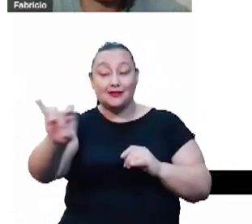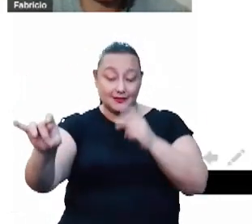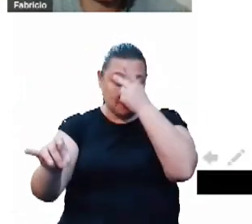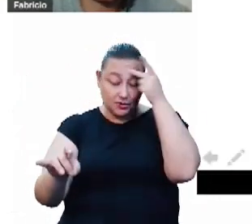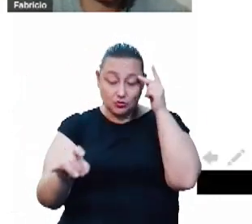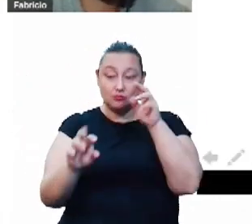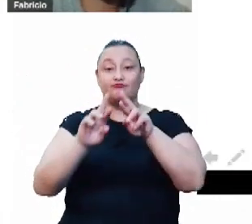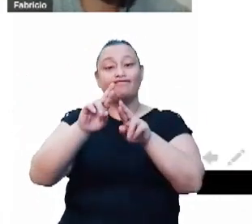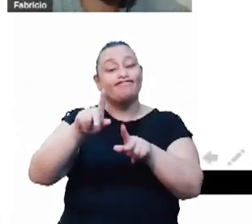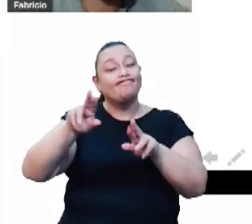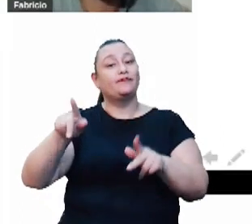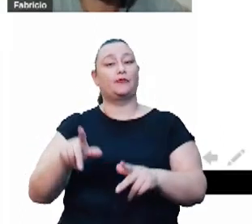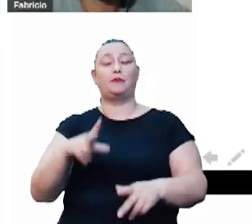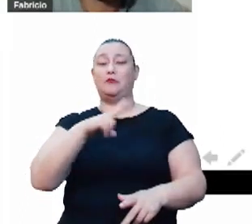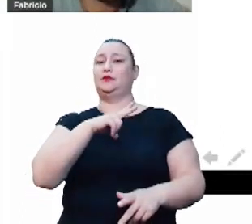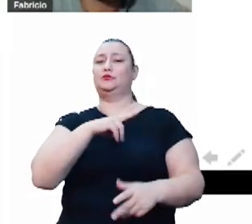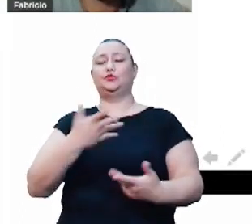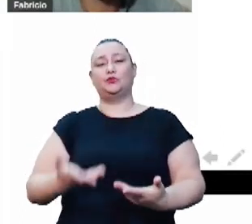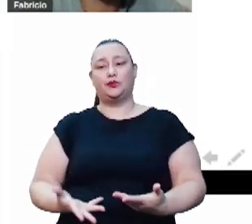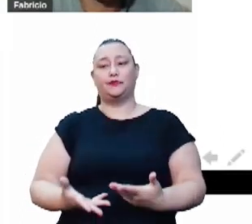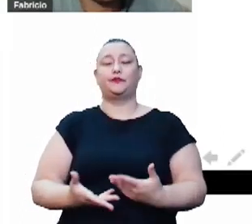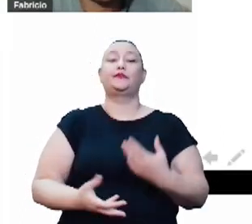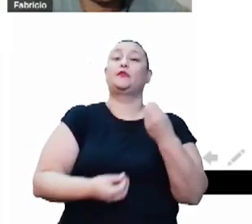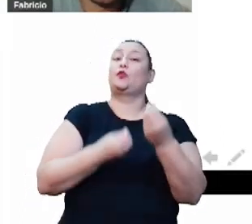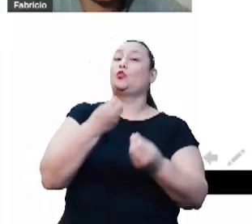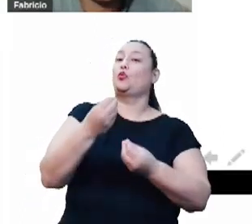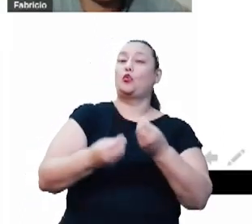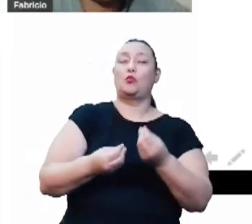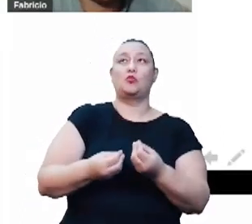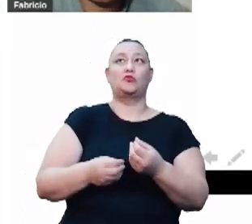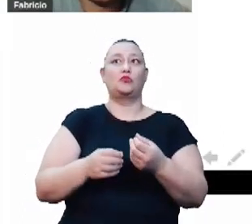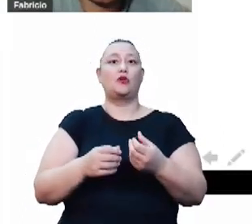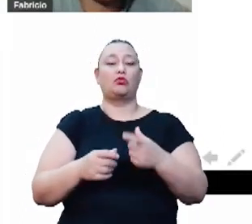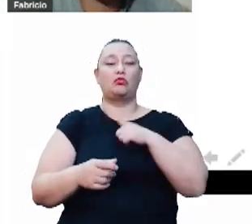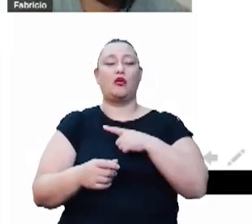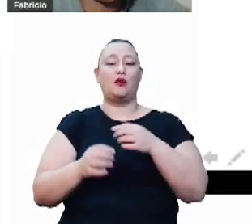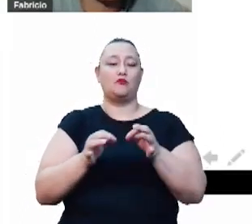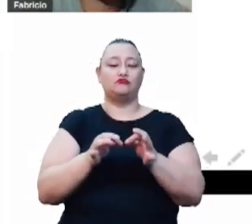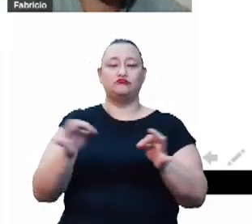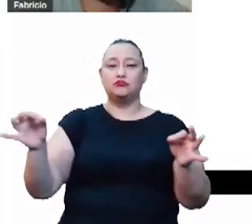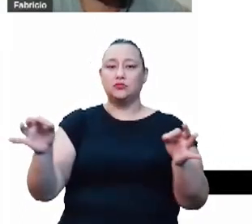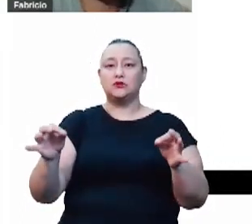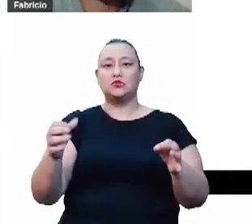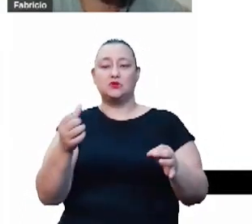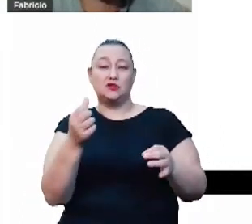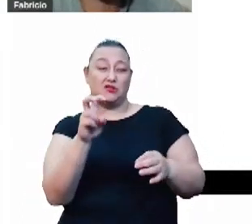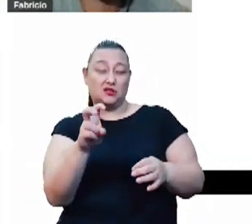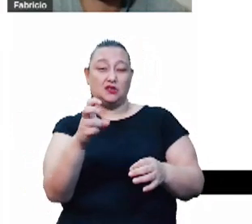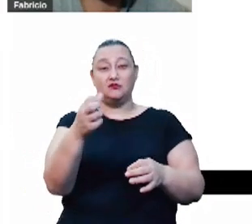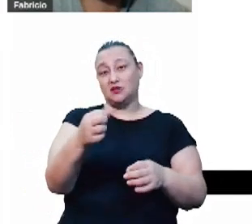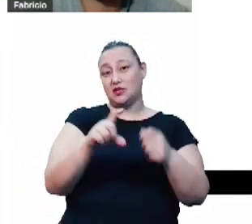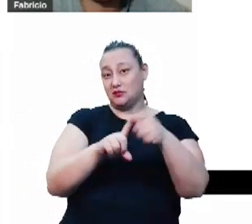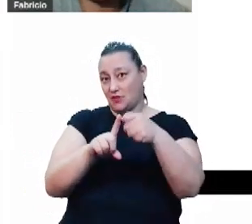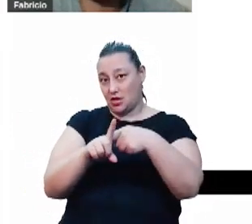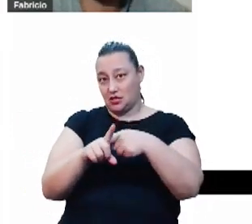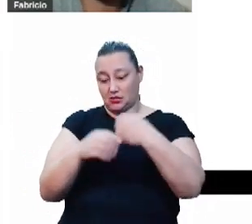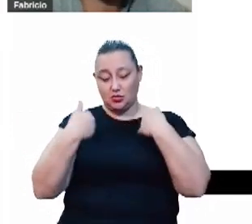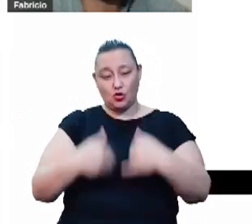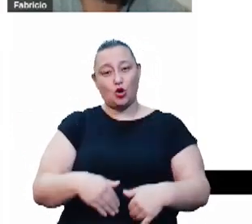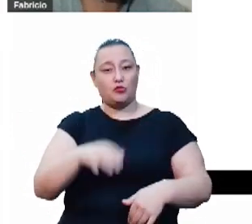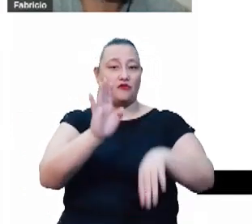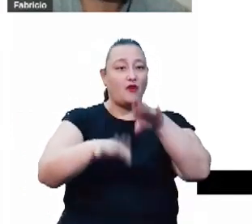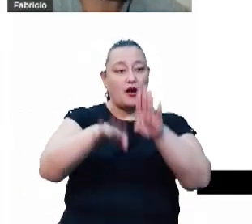Tá? Como ela dura mais ou menos até no máximo uns 5, 6 meses, varia